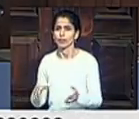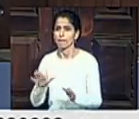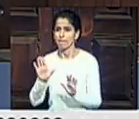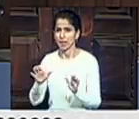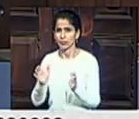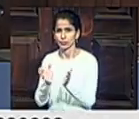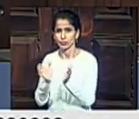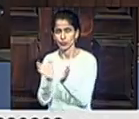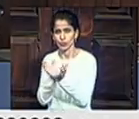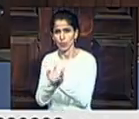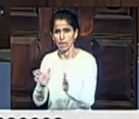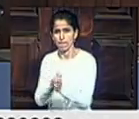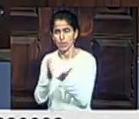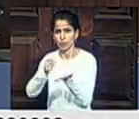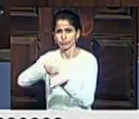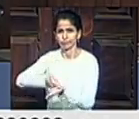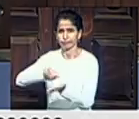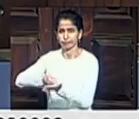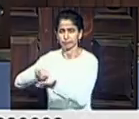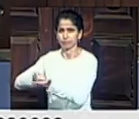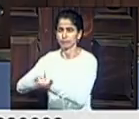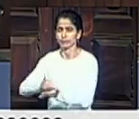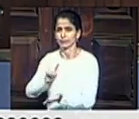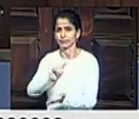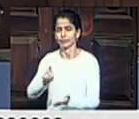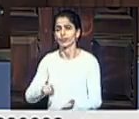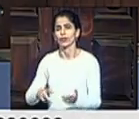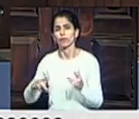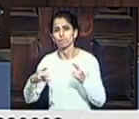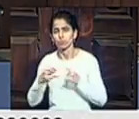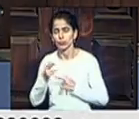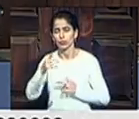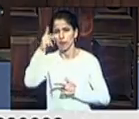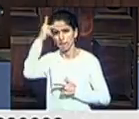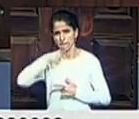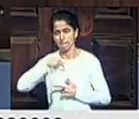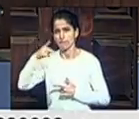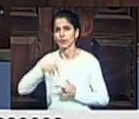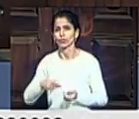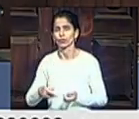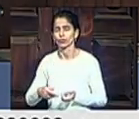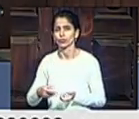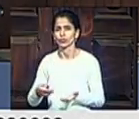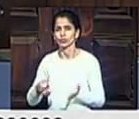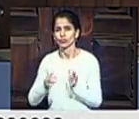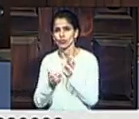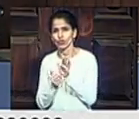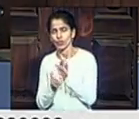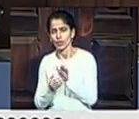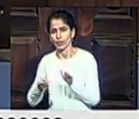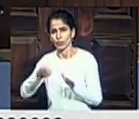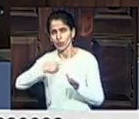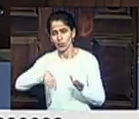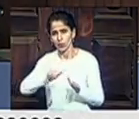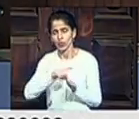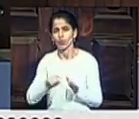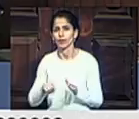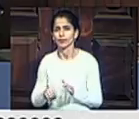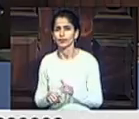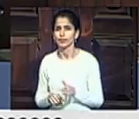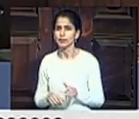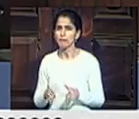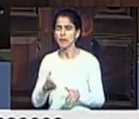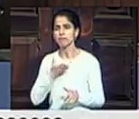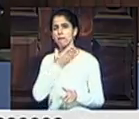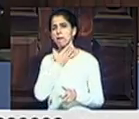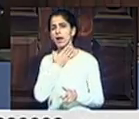pobres, companheiros. Vamos cortar na nossa pele, vamos tirar o nosso. E não é